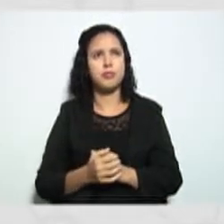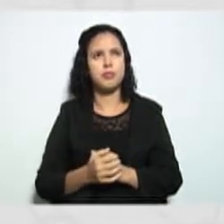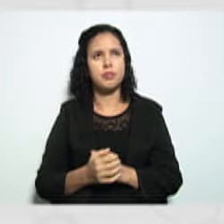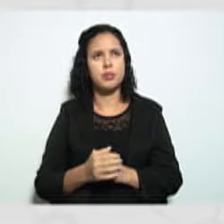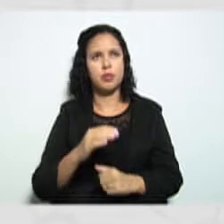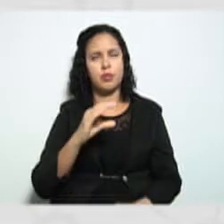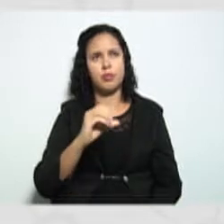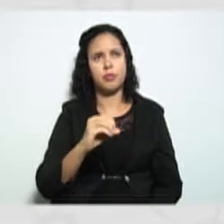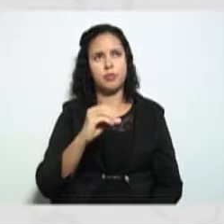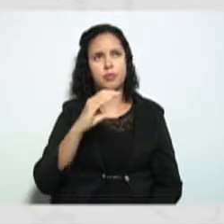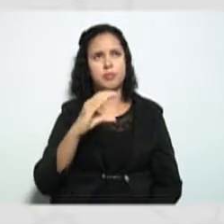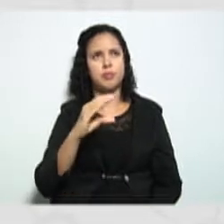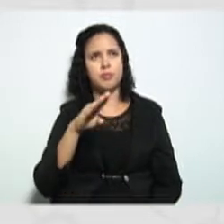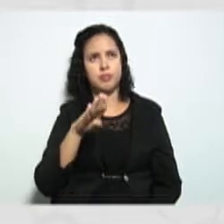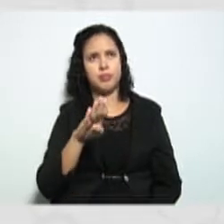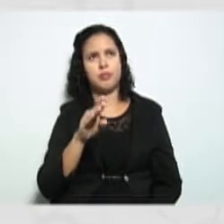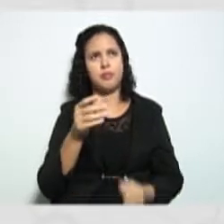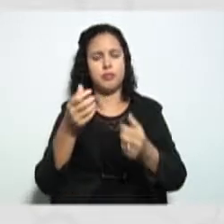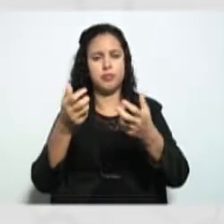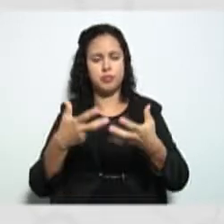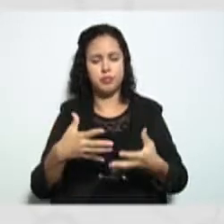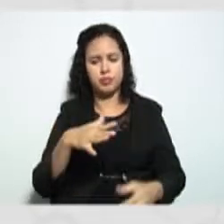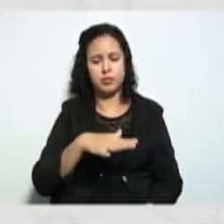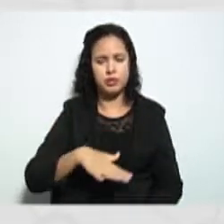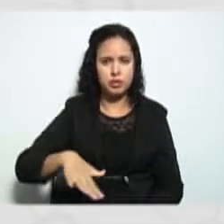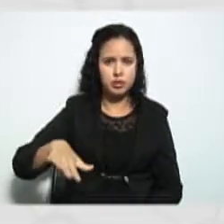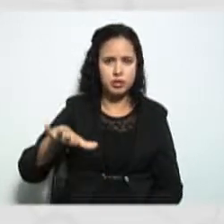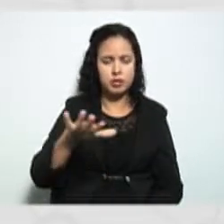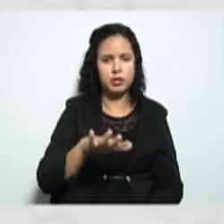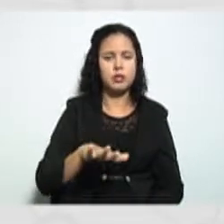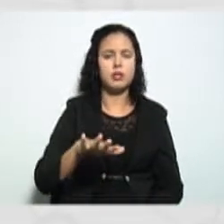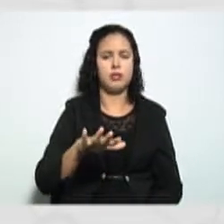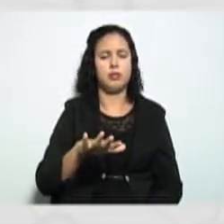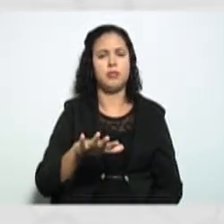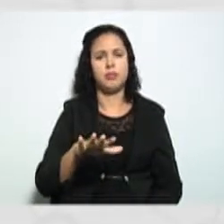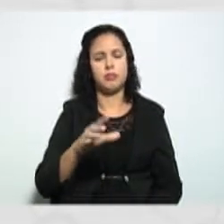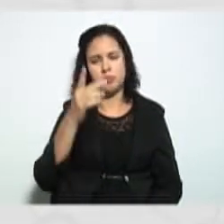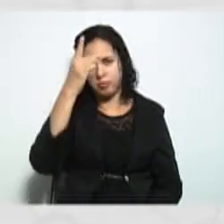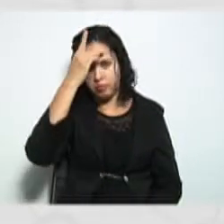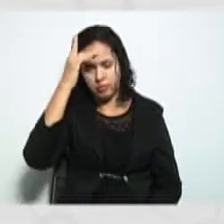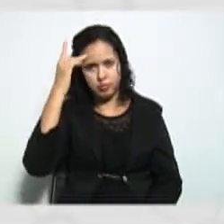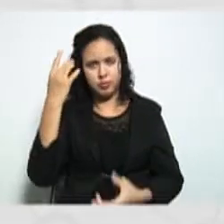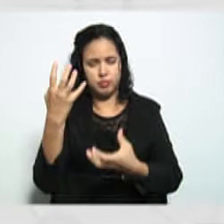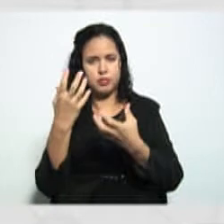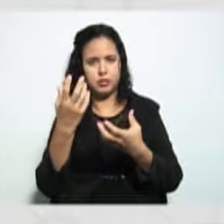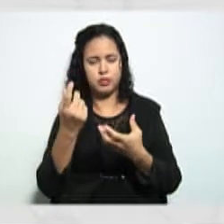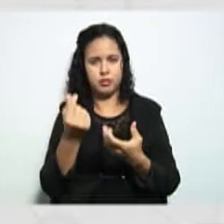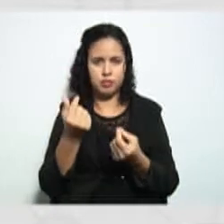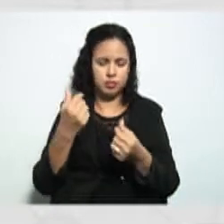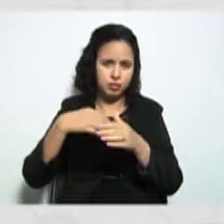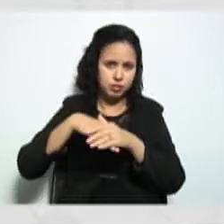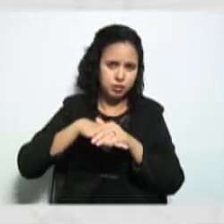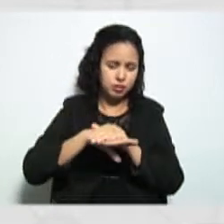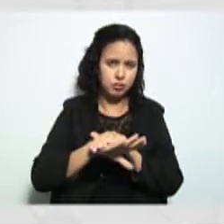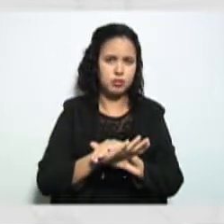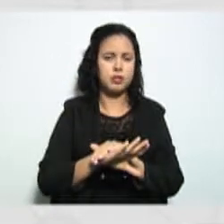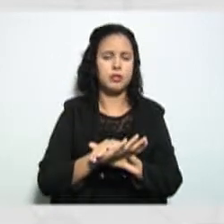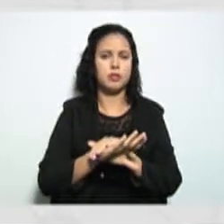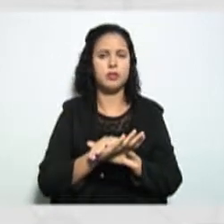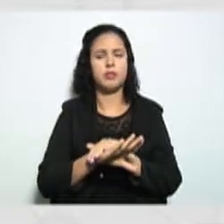é o ramo formado pelas cooperativas destinadas a promover a poupança e financiar necessidades